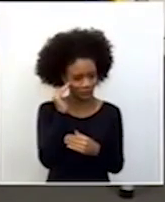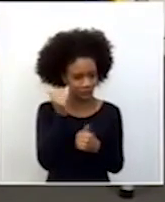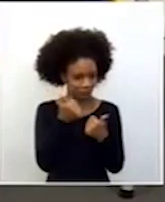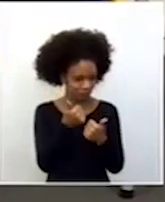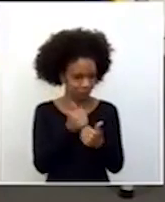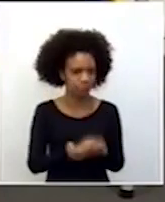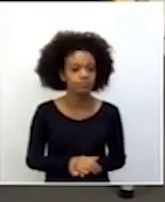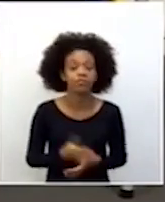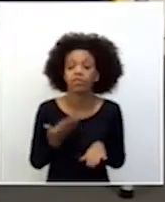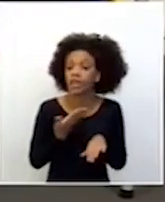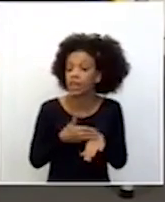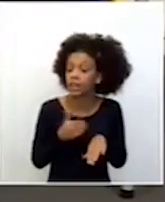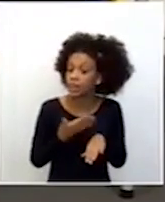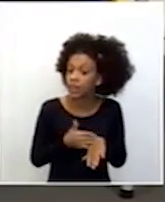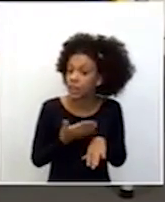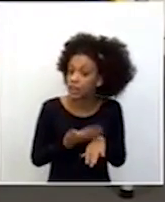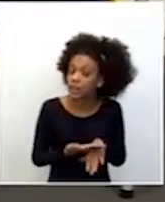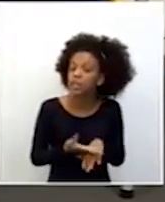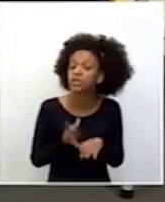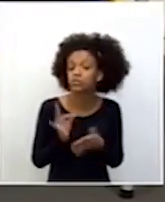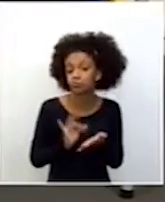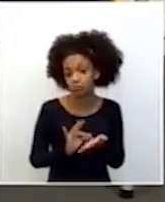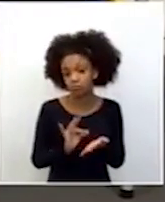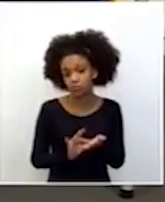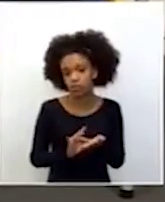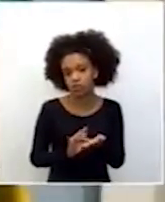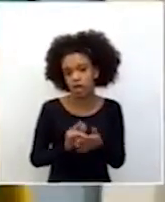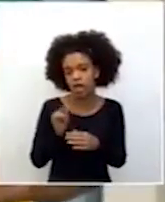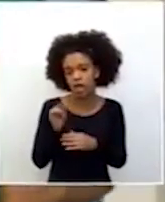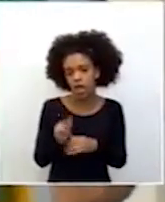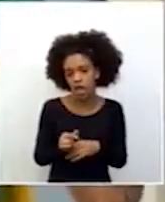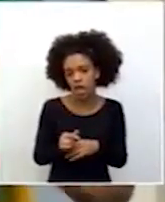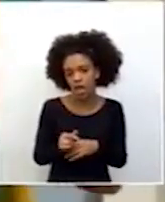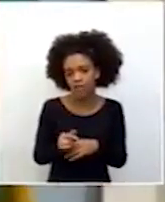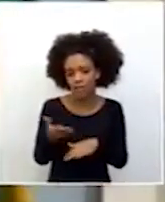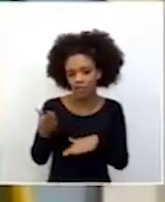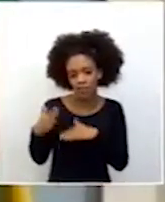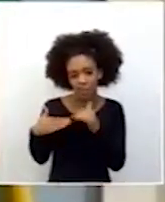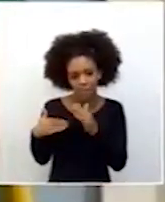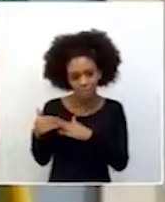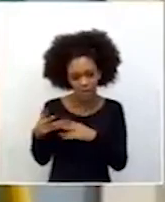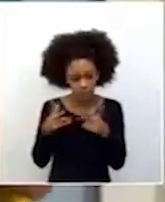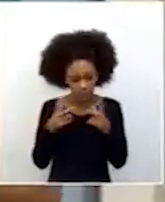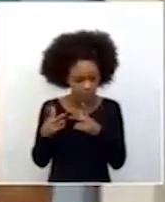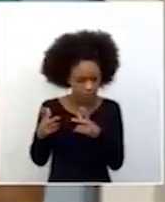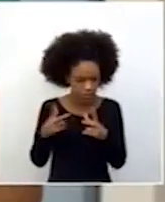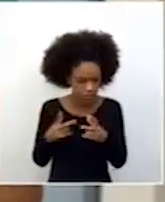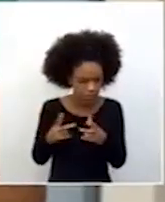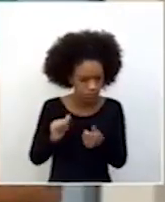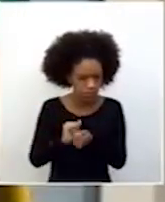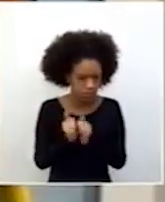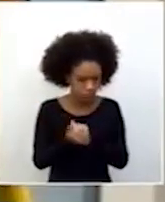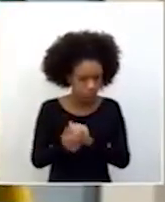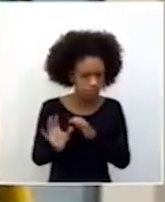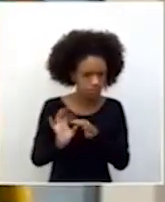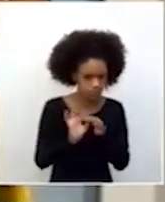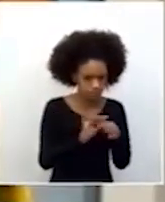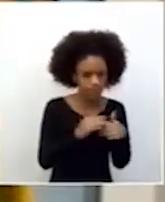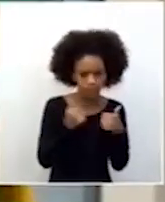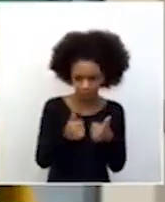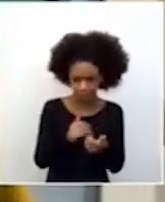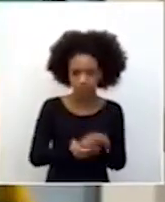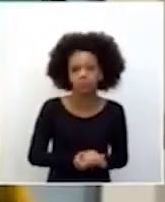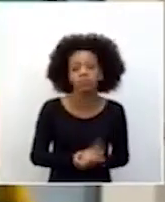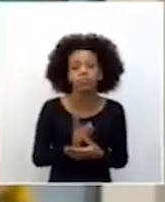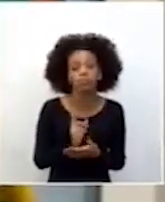aí. A gente vai treinando justamente essa nossa habilidade, essa percepção para a gente interpretar direito. Bom, continuando aqui